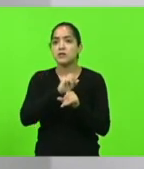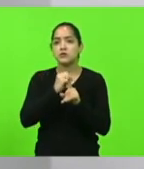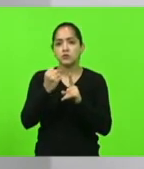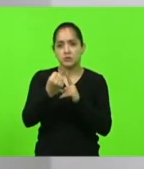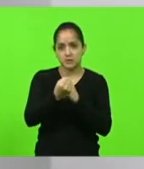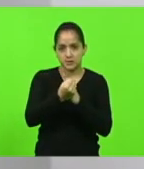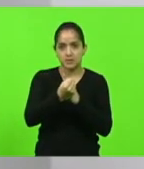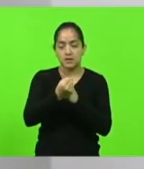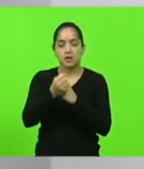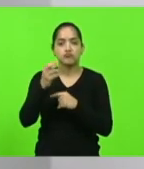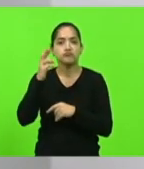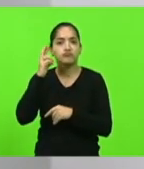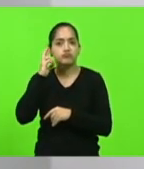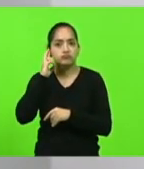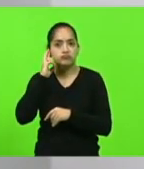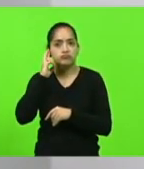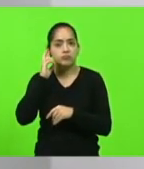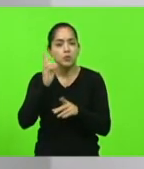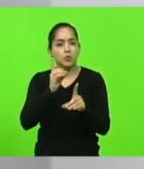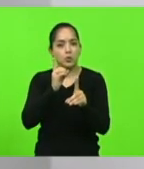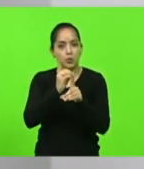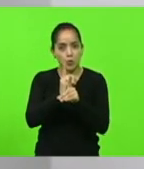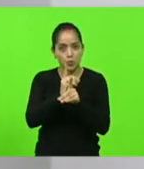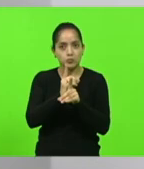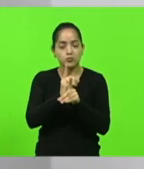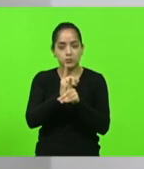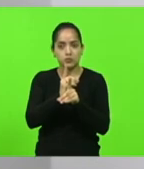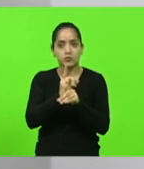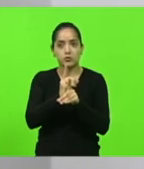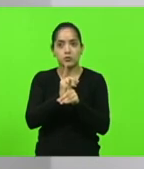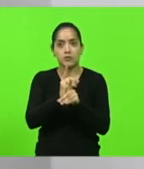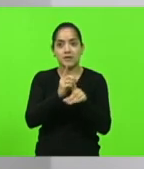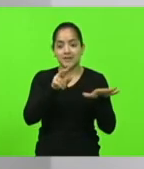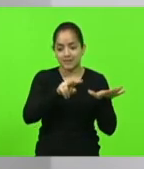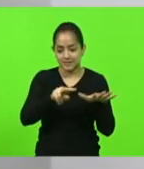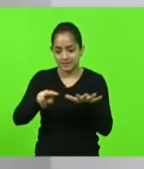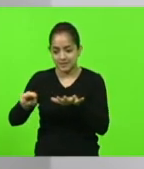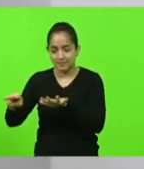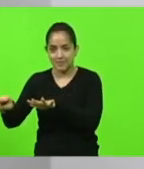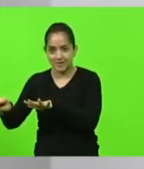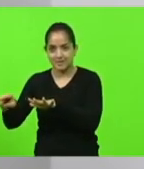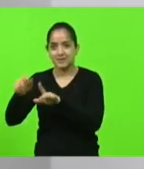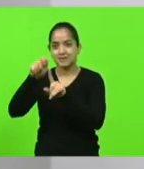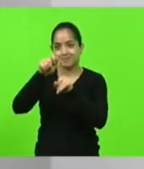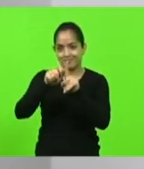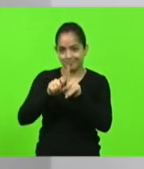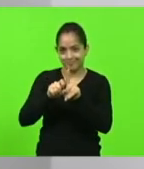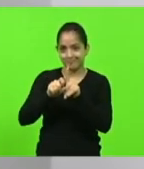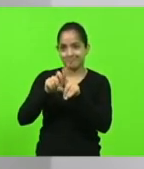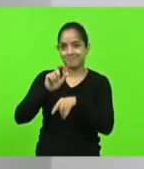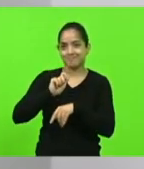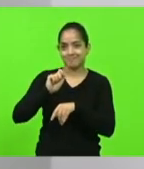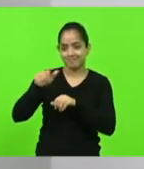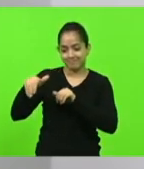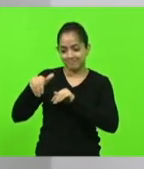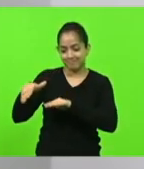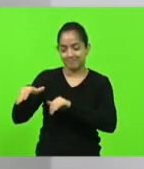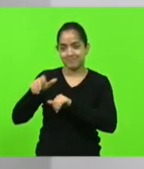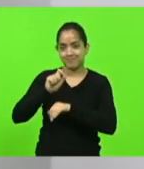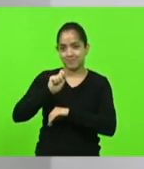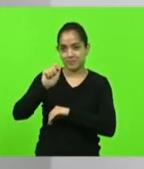surdos do encontro de surdos da semana do Setembro azul do mês Os surdos